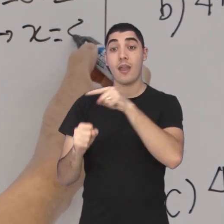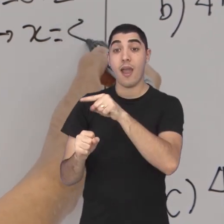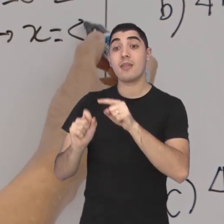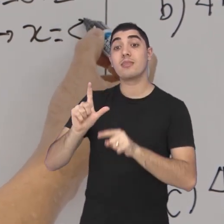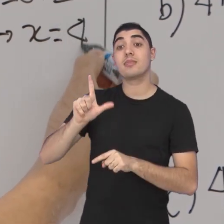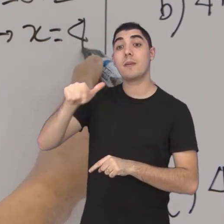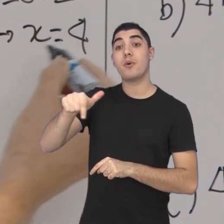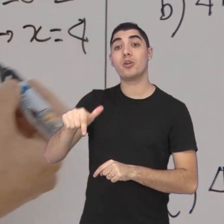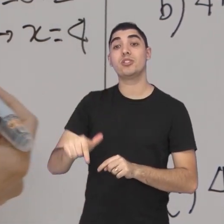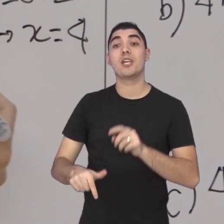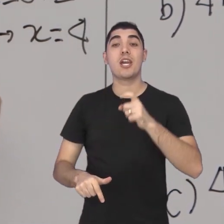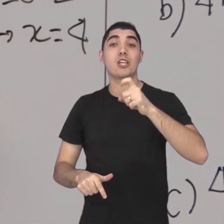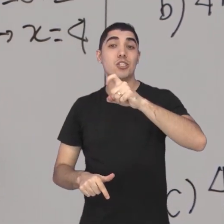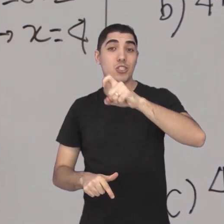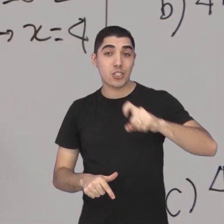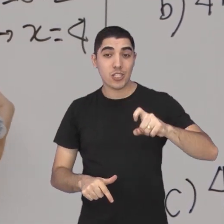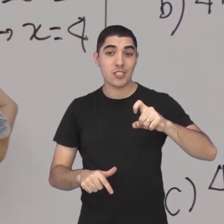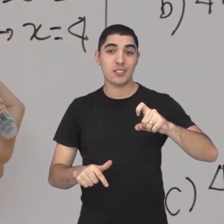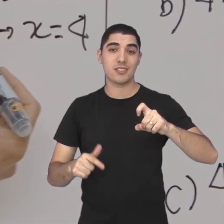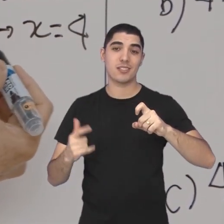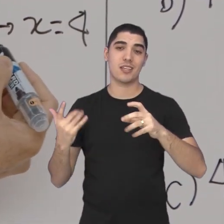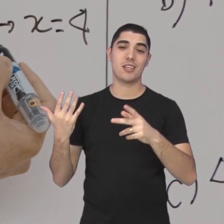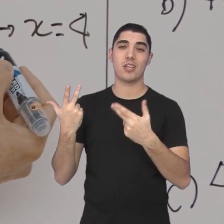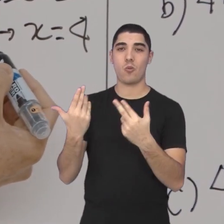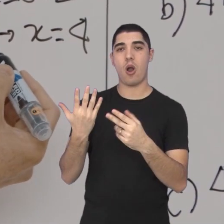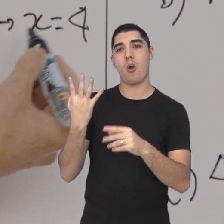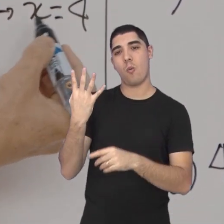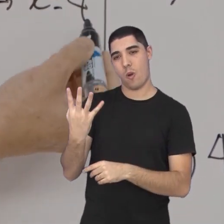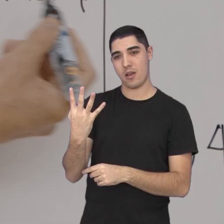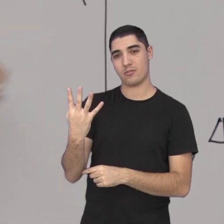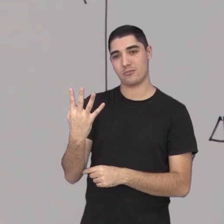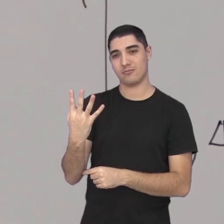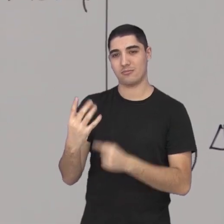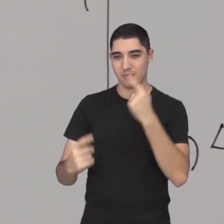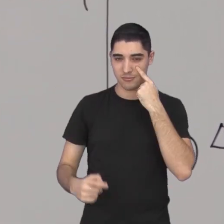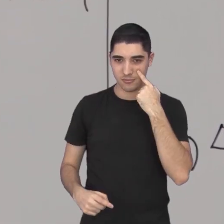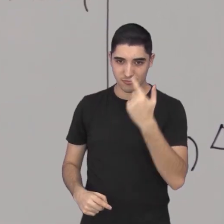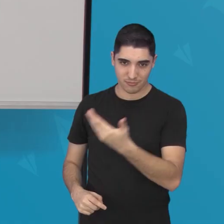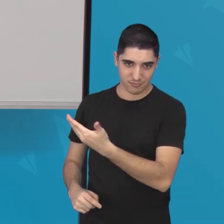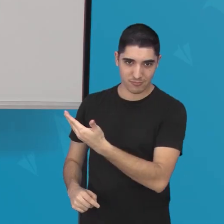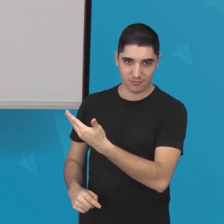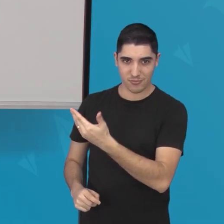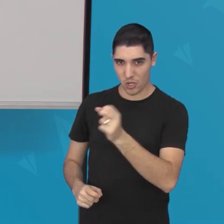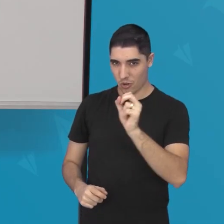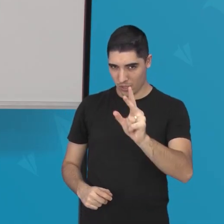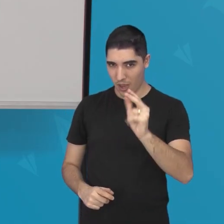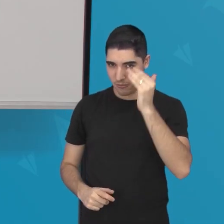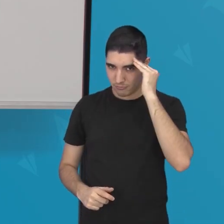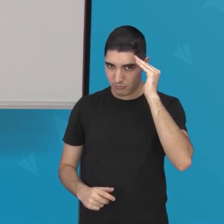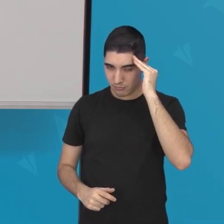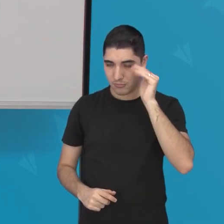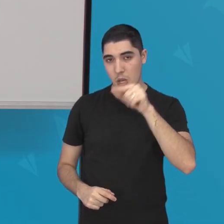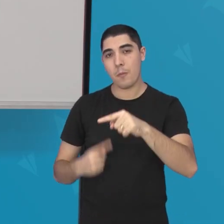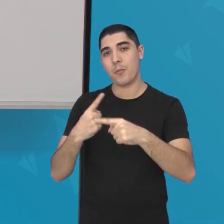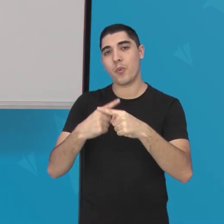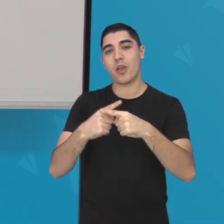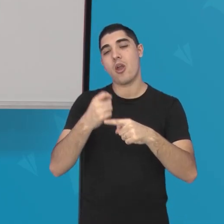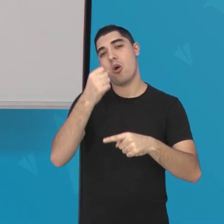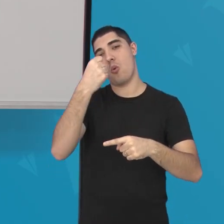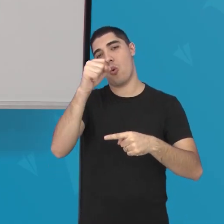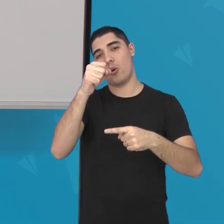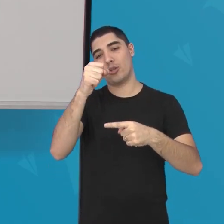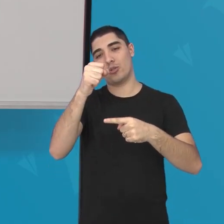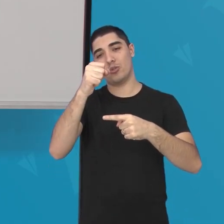4. Ok? 2x igual a 8, então x igual a 4. Ok? Então,